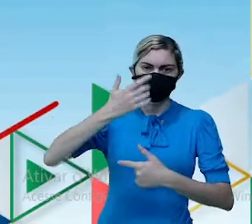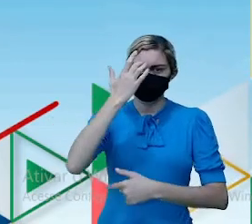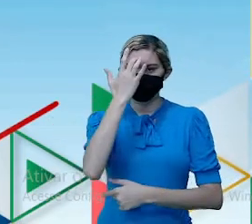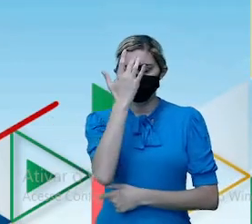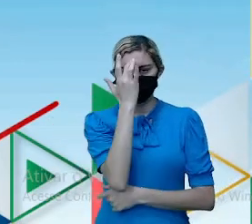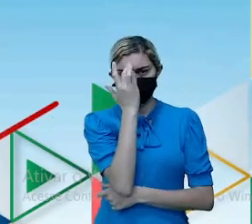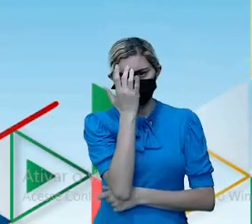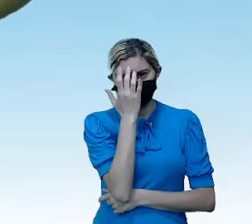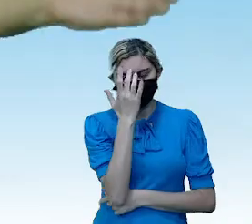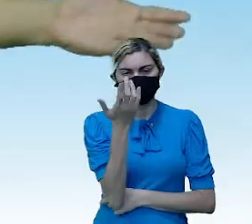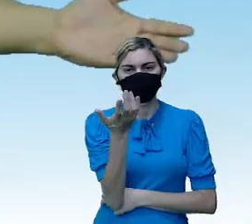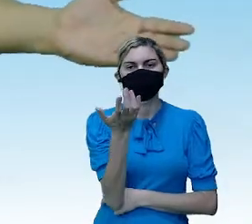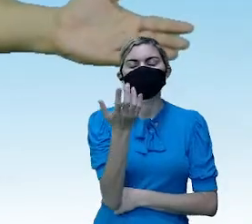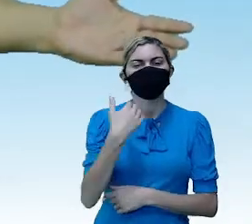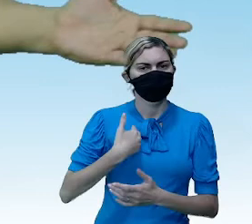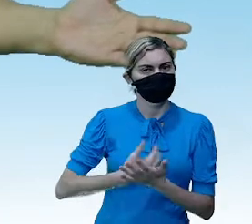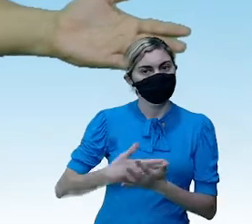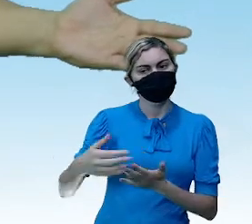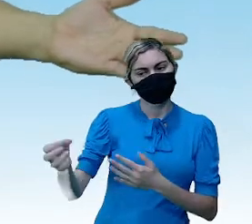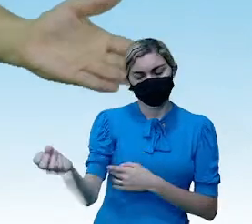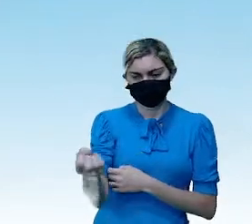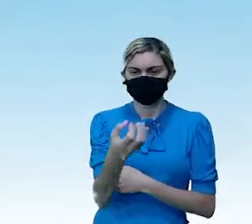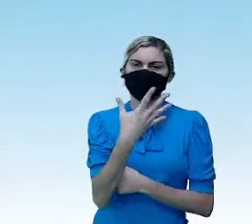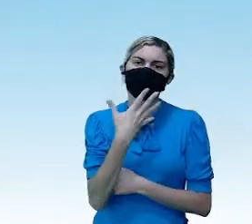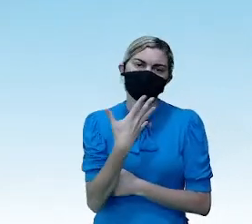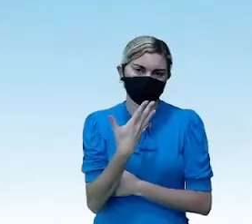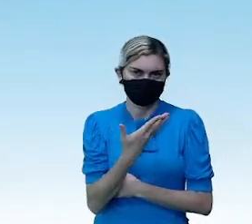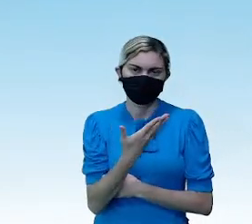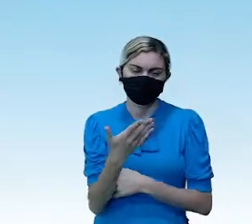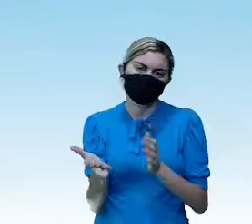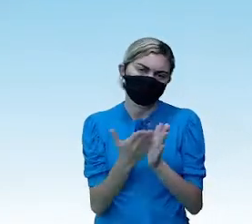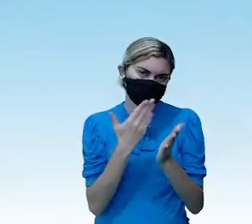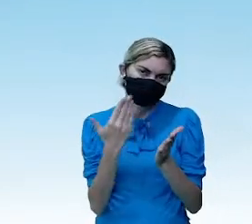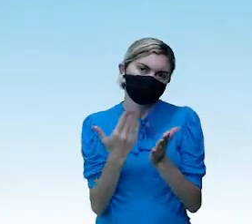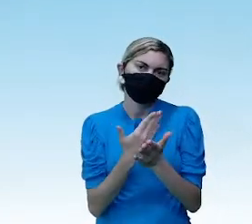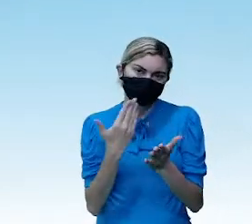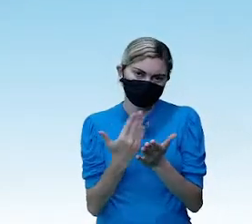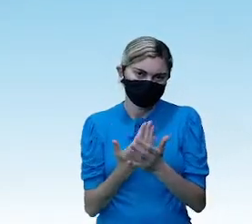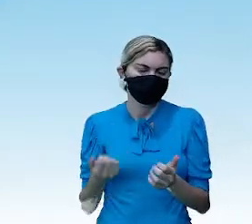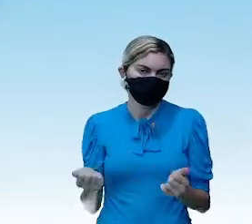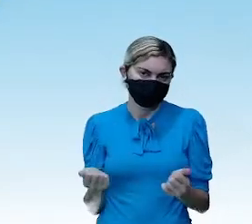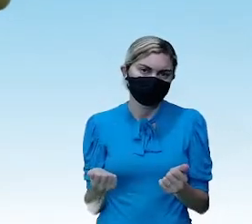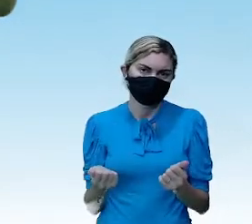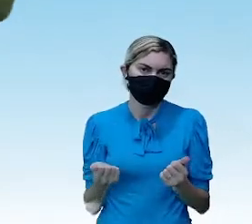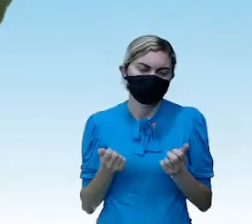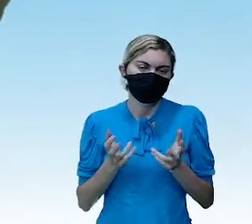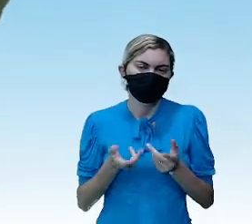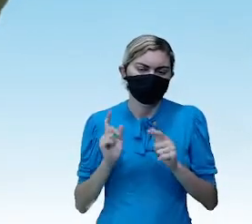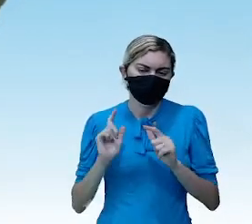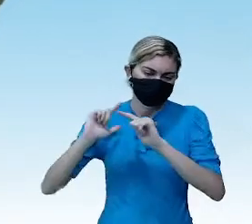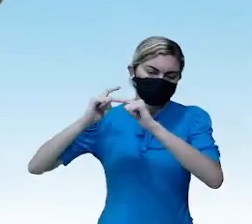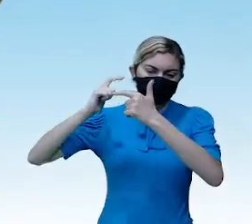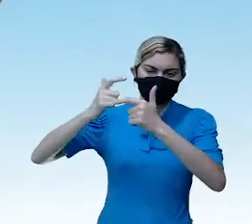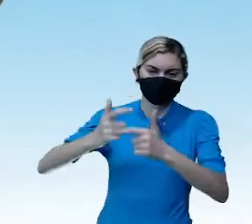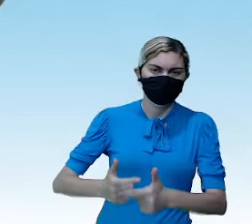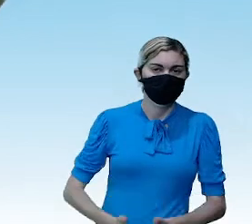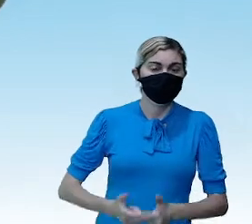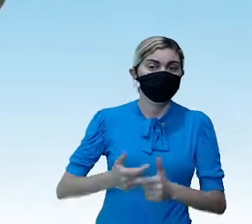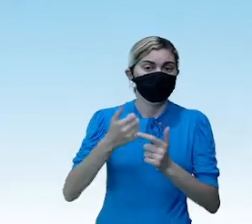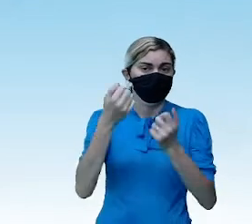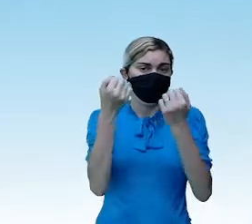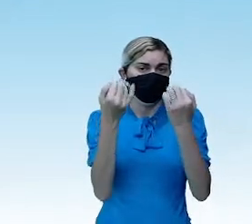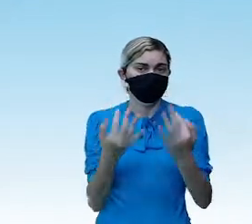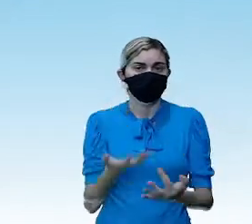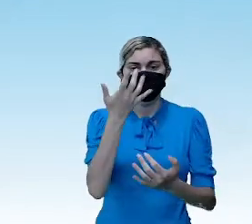vamos iniciar uma nova série, como eu já falei, sobre os livros sagrados. E hoje são as tradições